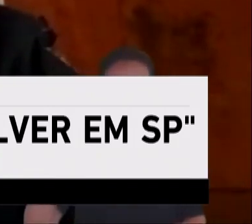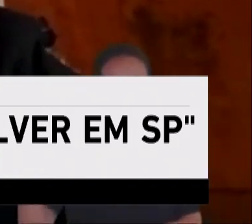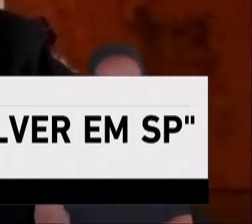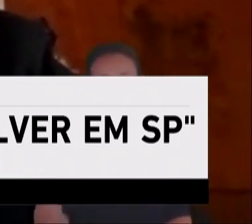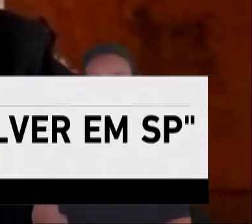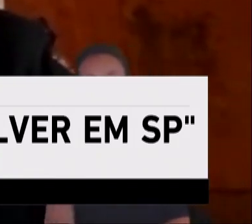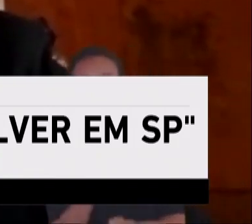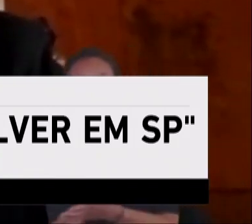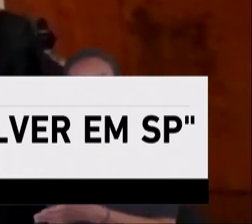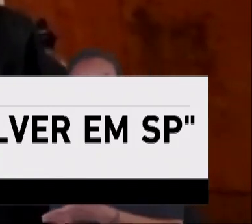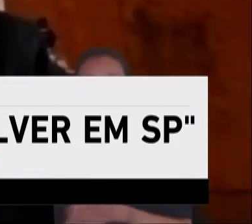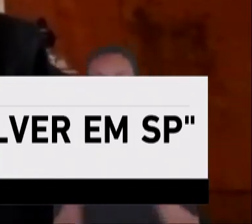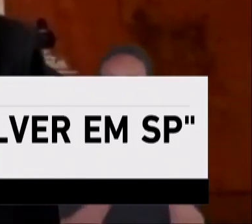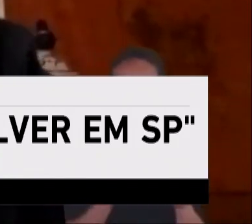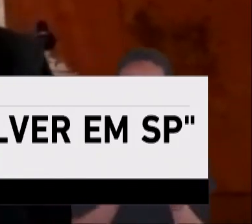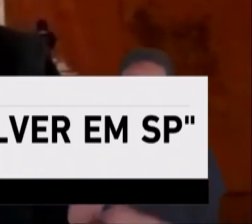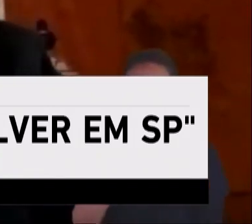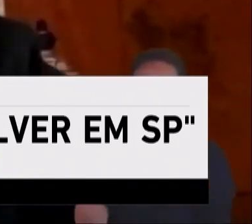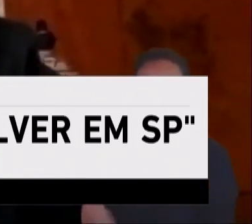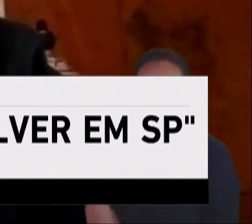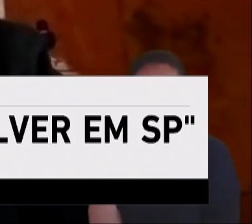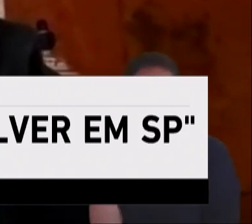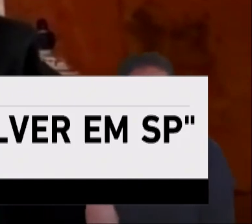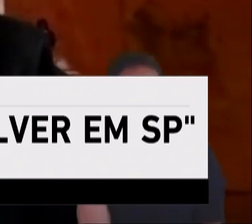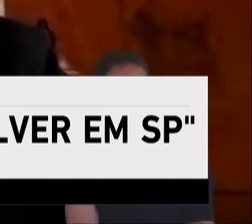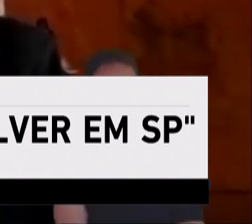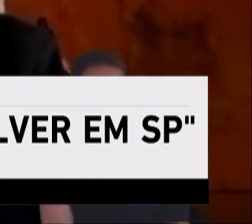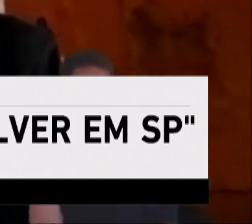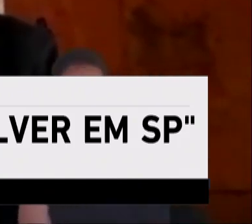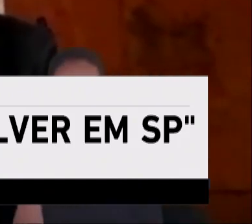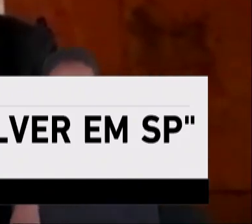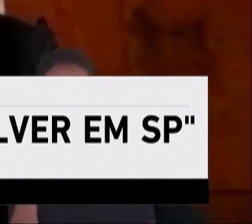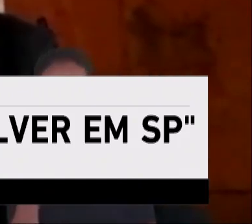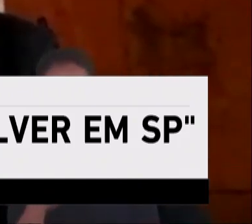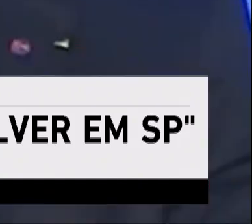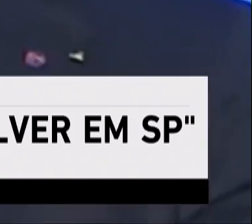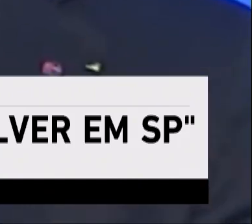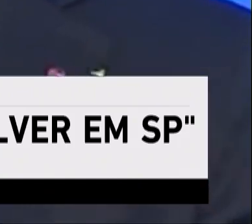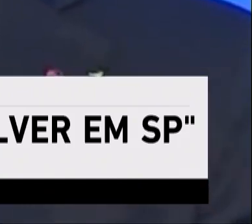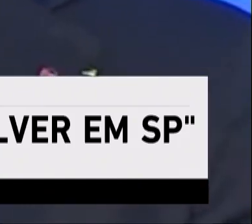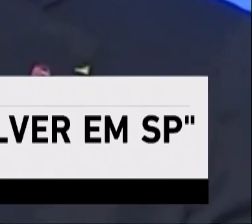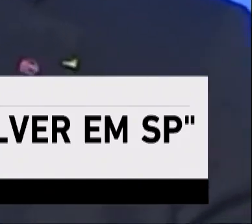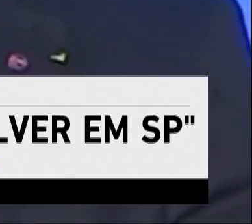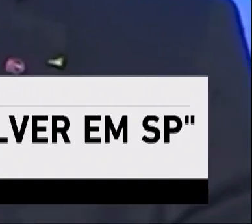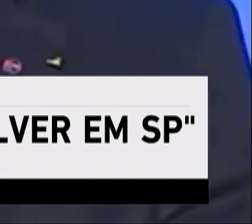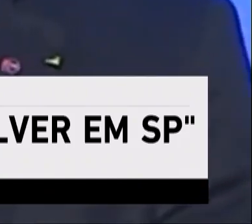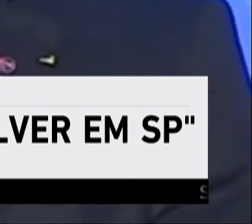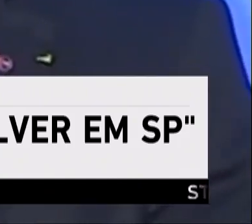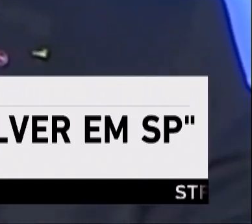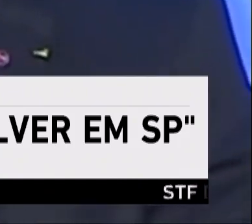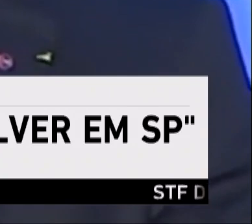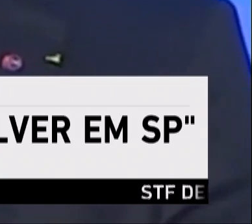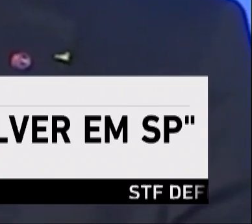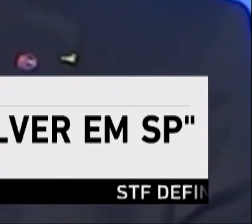alguns outros problemas por aí. Vamos pintar alguns problemas em São Paulo. A gente vai resolver isso tudo. Jair Bolsonaro deve